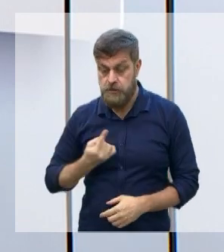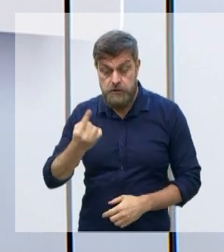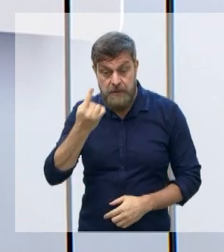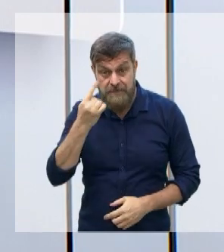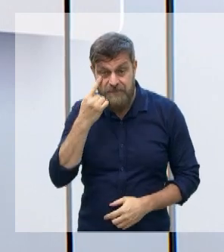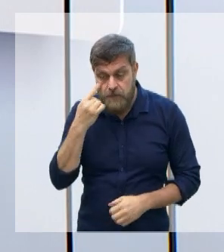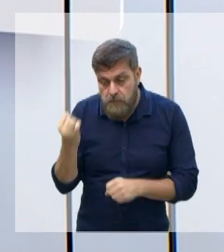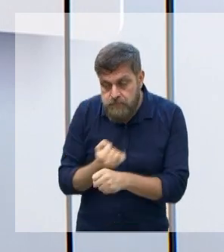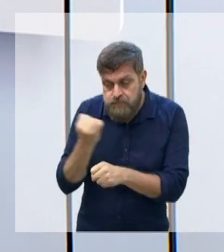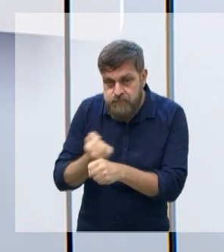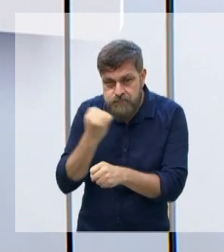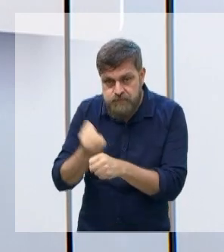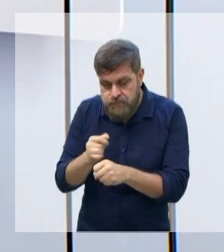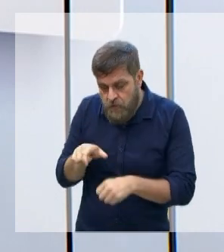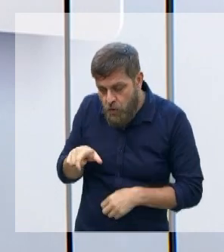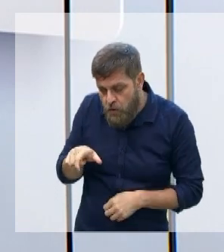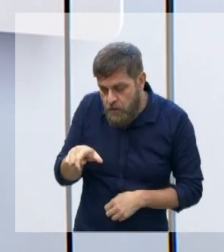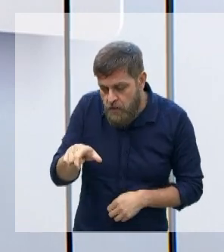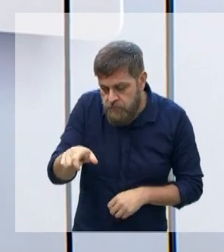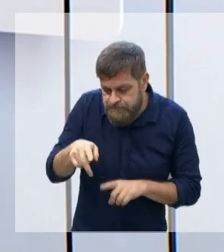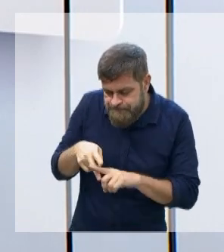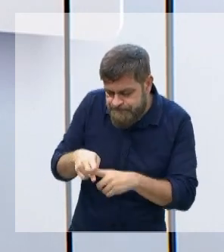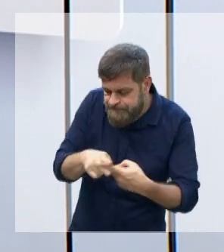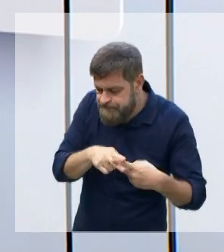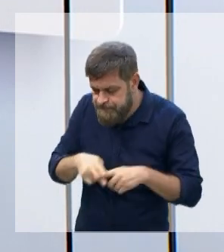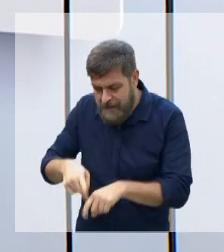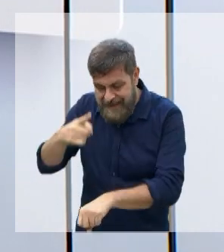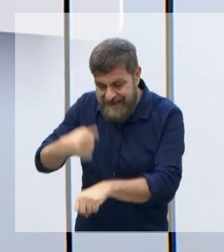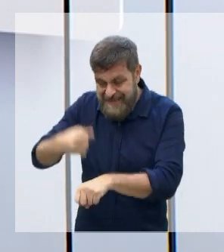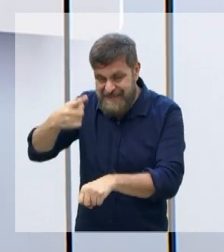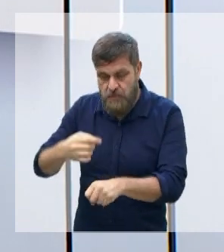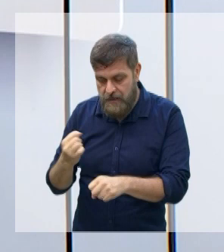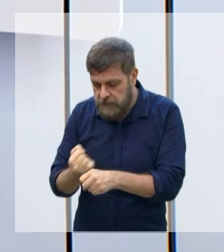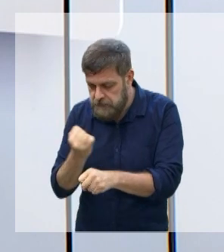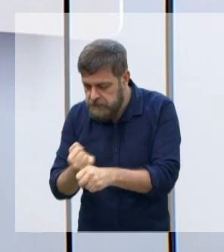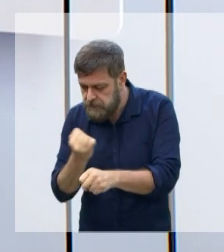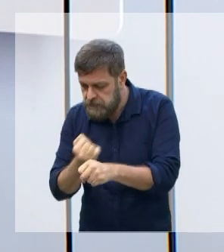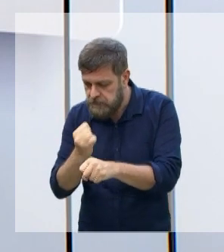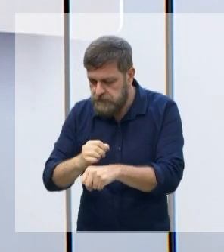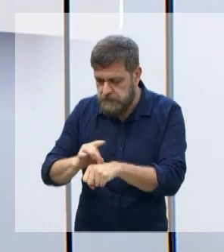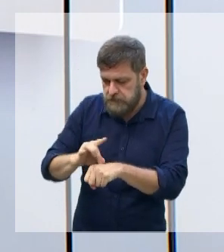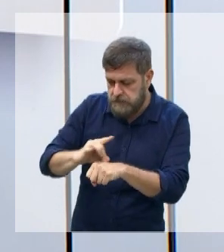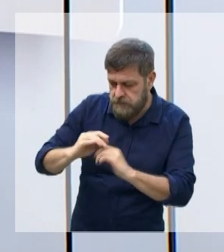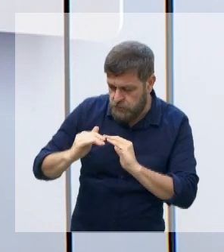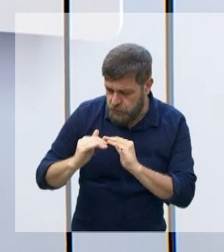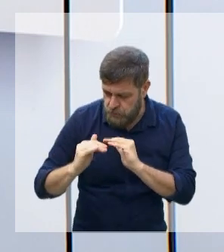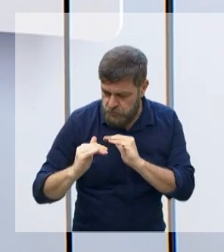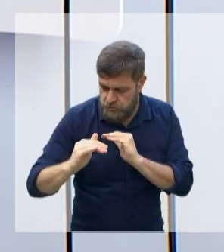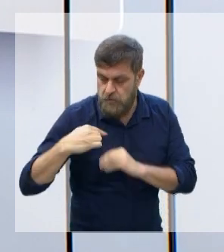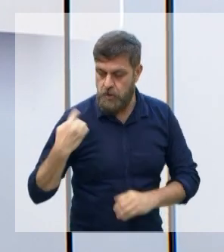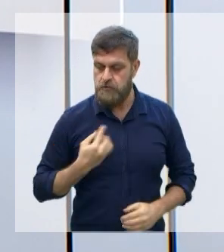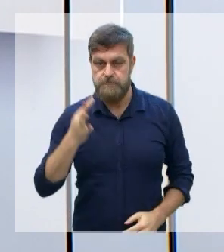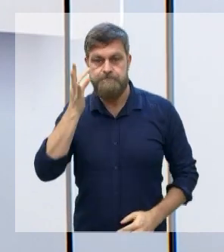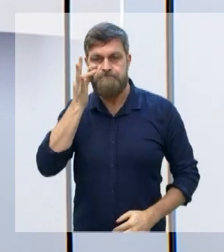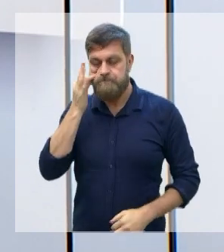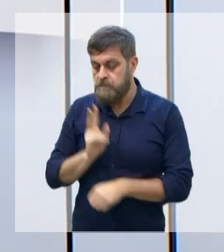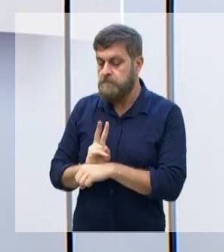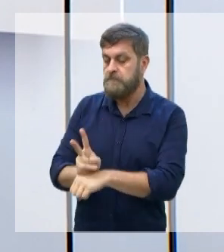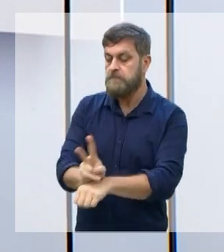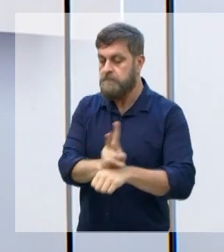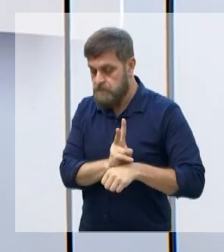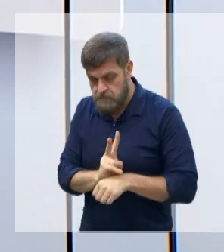os trechos que estavam em obra inclusive no momento em que estava sendo feito a pavimentação a